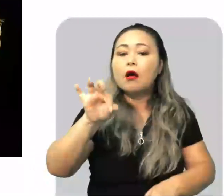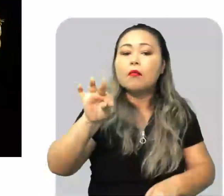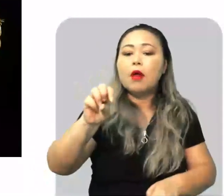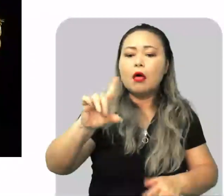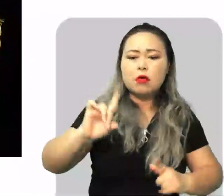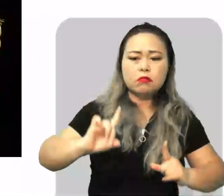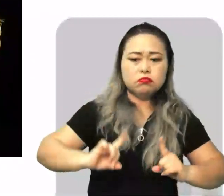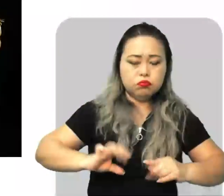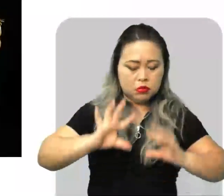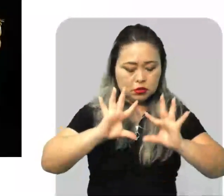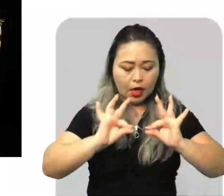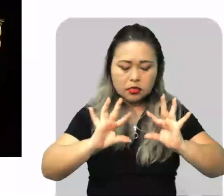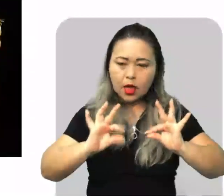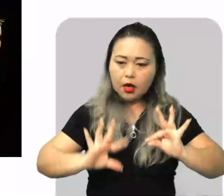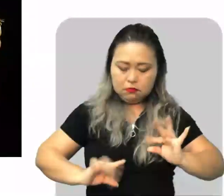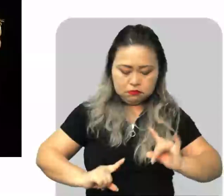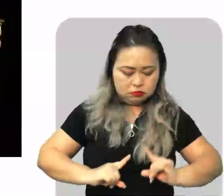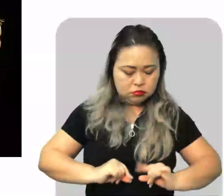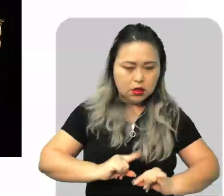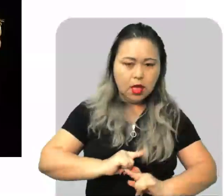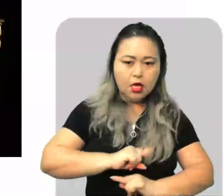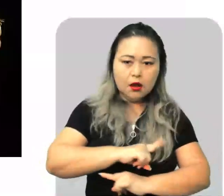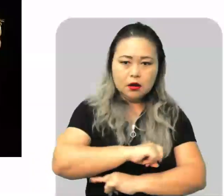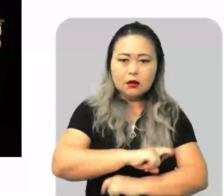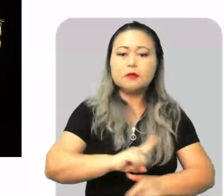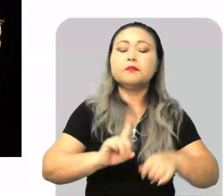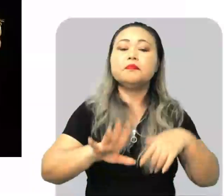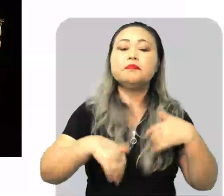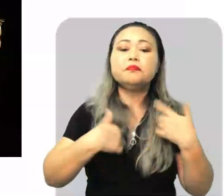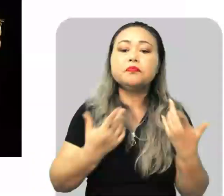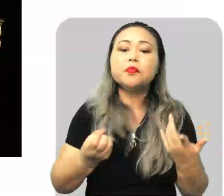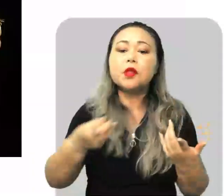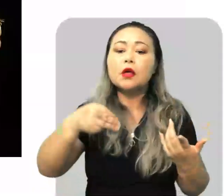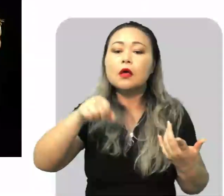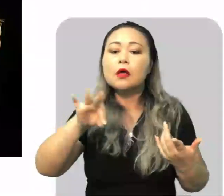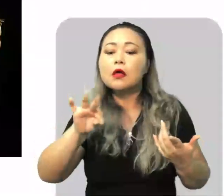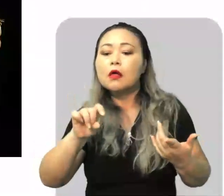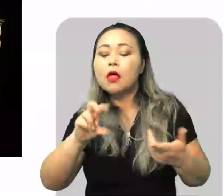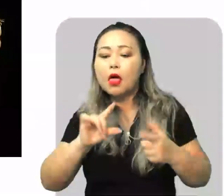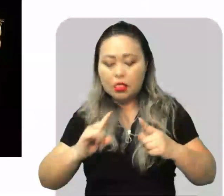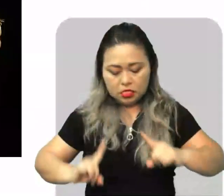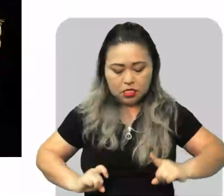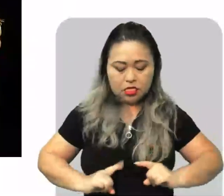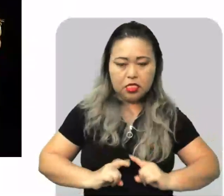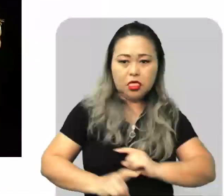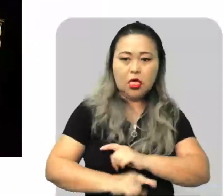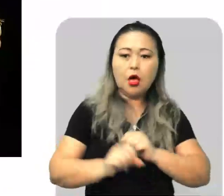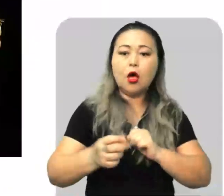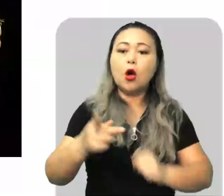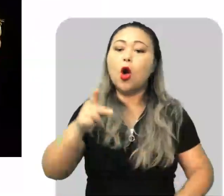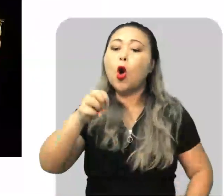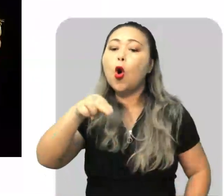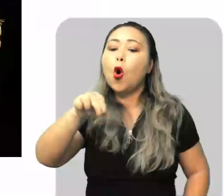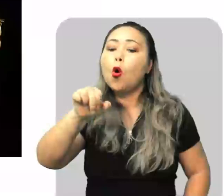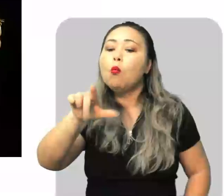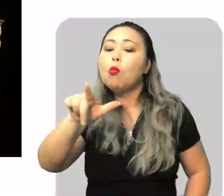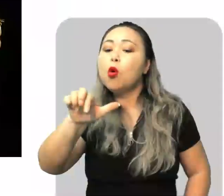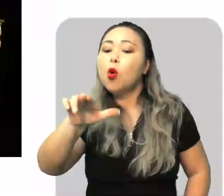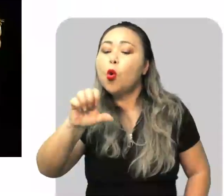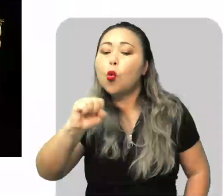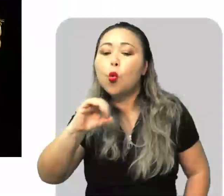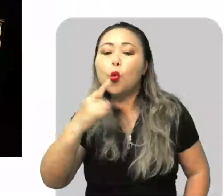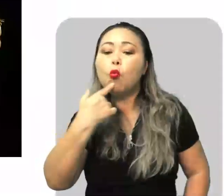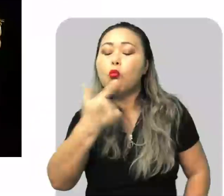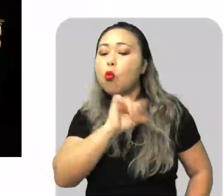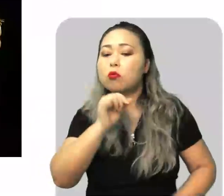os vermes chatos, né? A planária é um exemplo dele. Nemateumintos, os vermes. Moluscos, tá? Como a gente